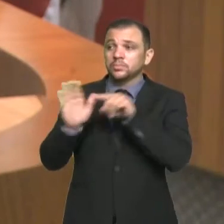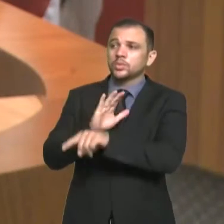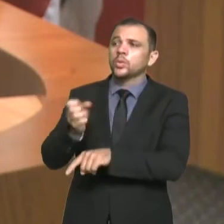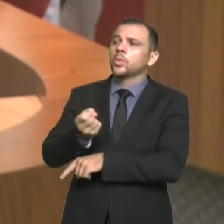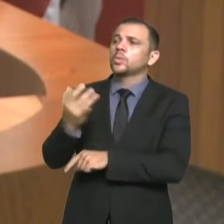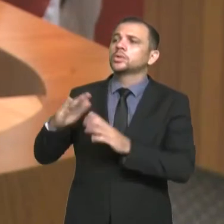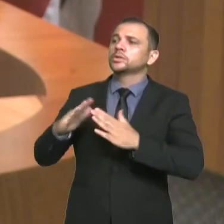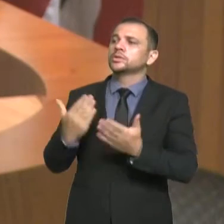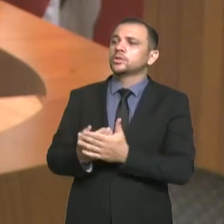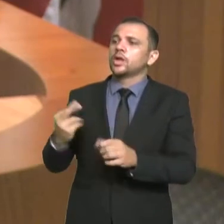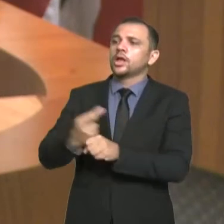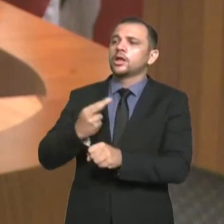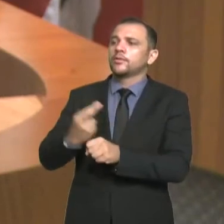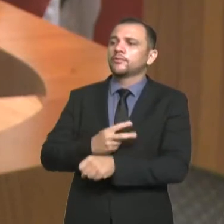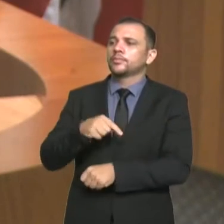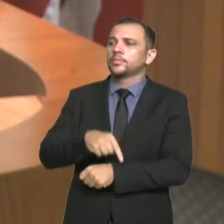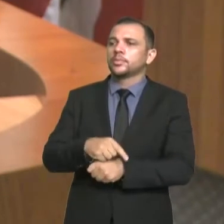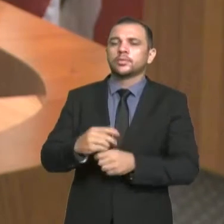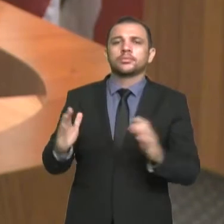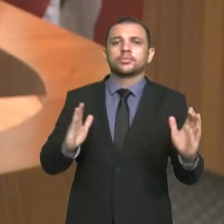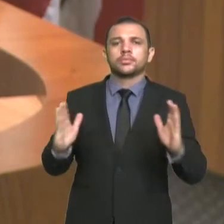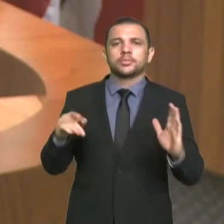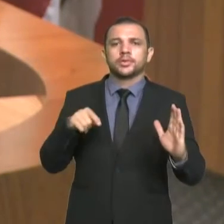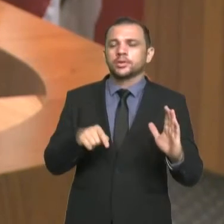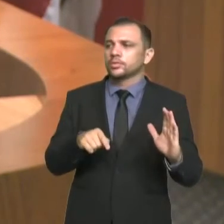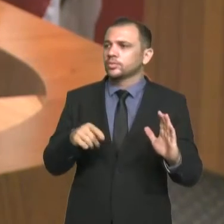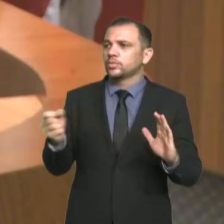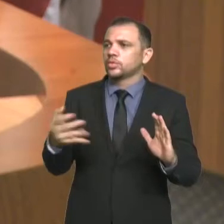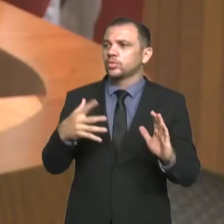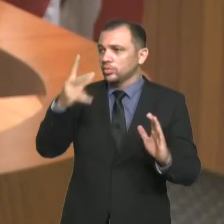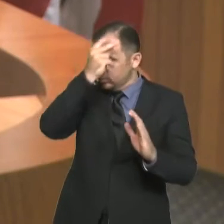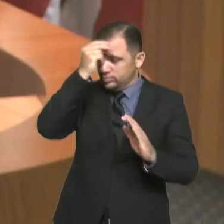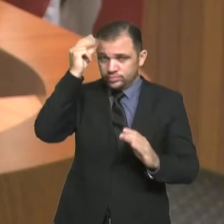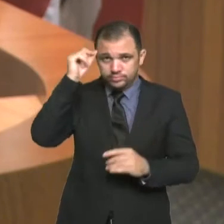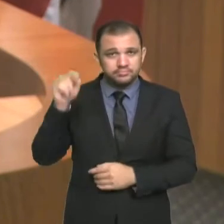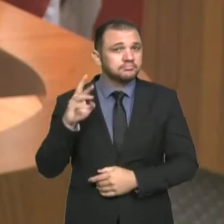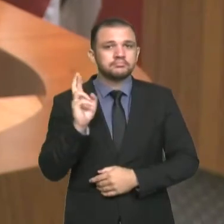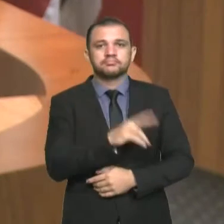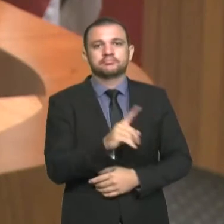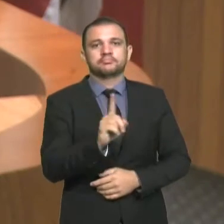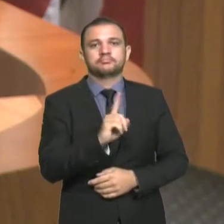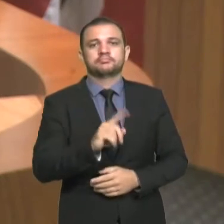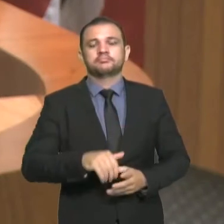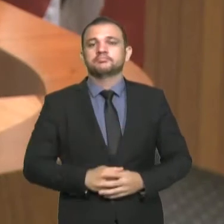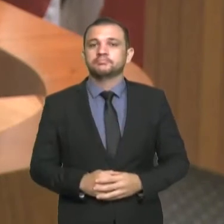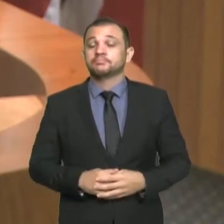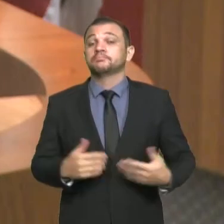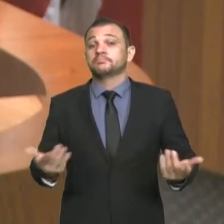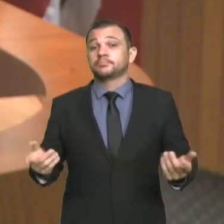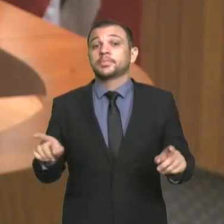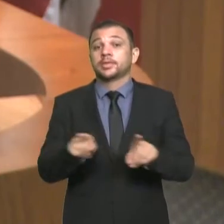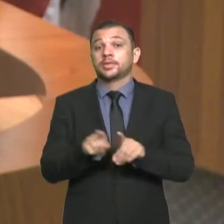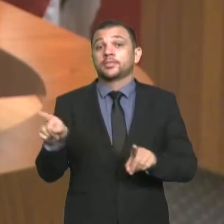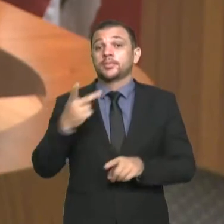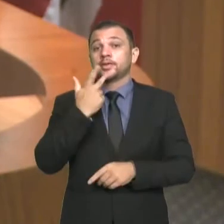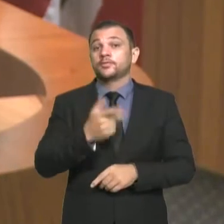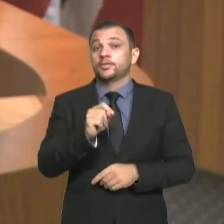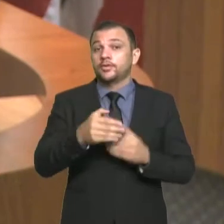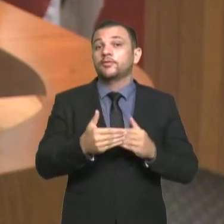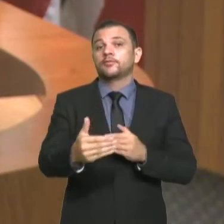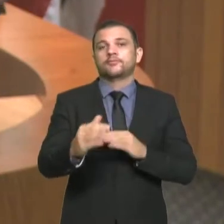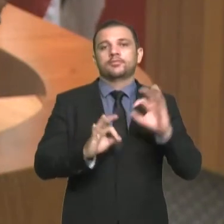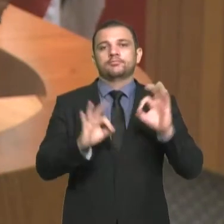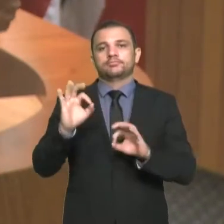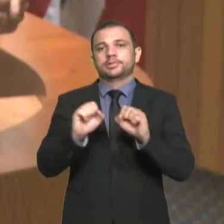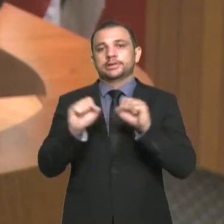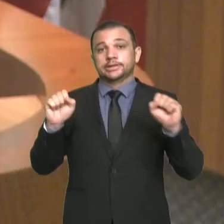Falou que estão implementando ainda um sistema de gestão de informação das escolas. Ainda estão implementando